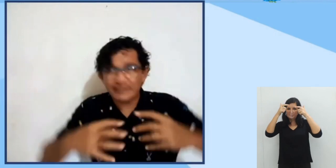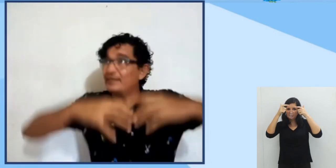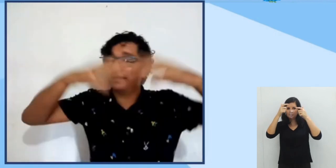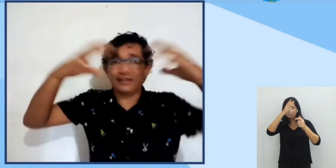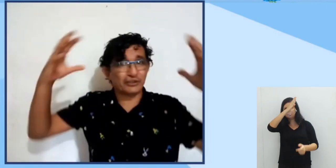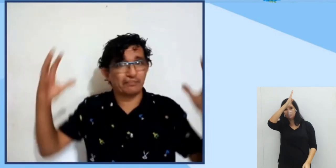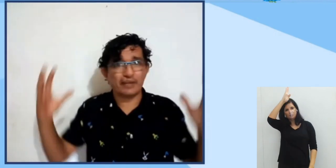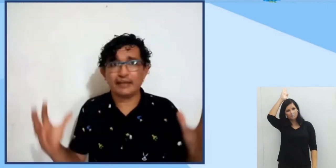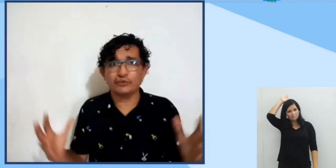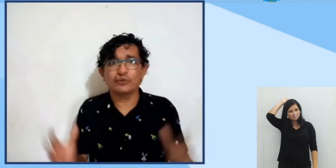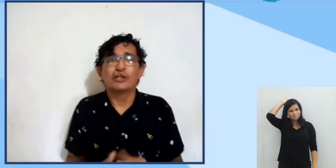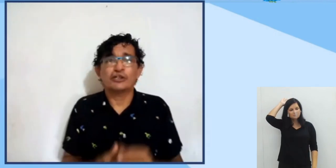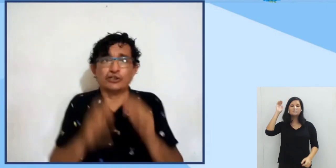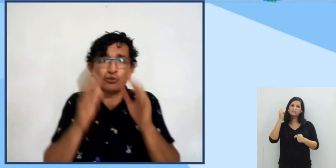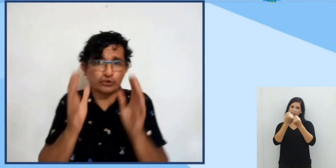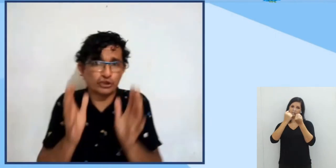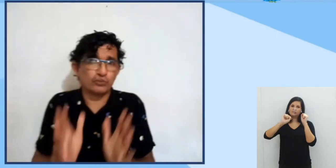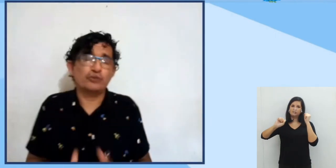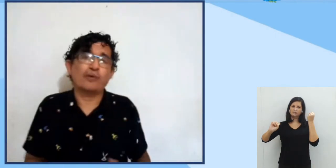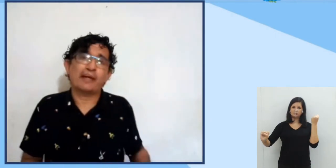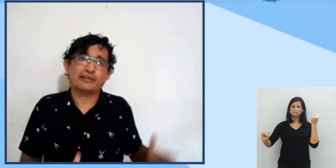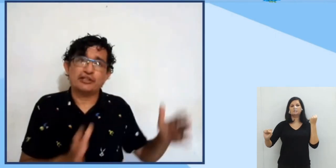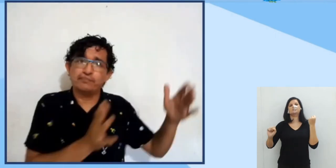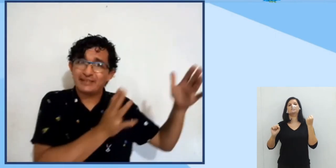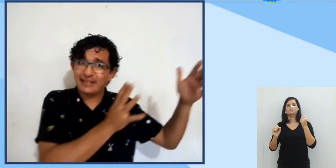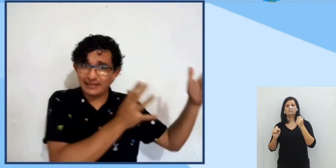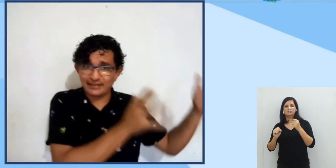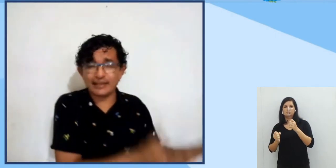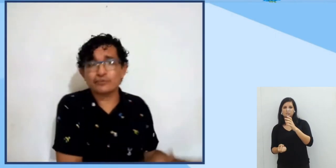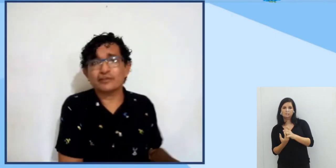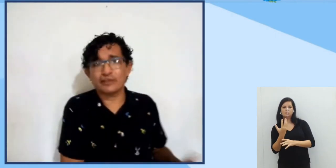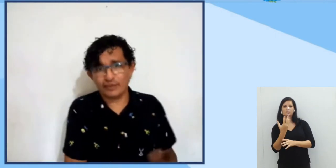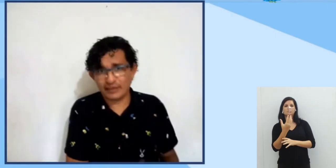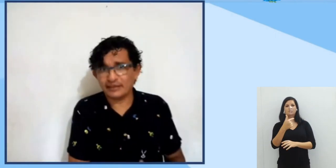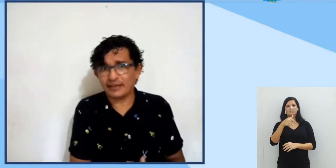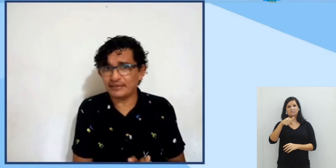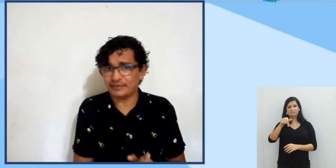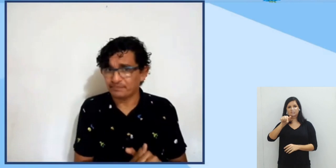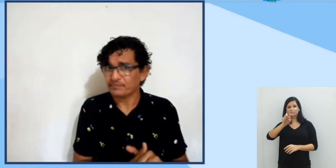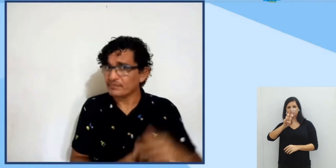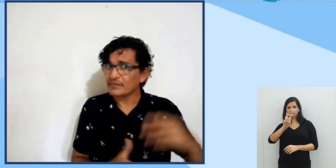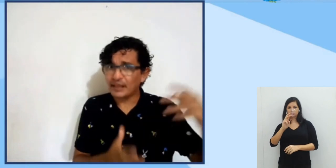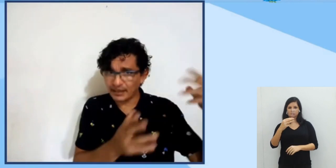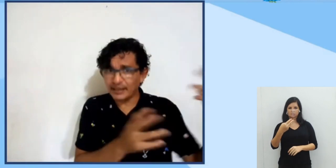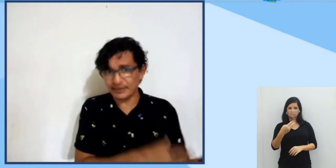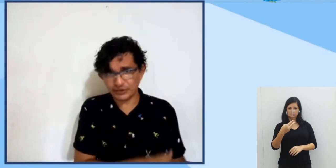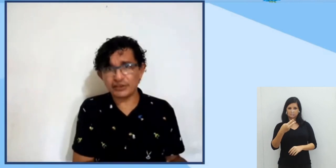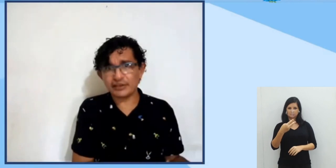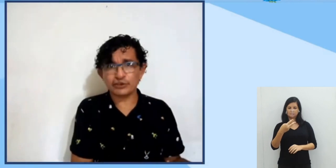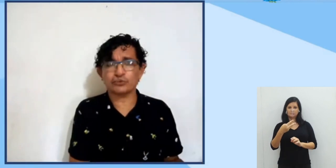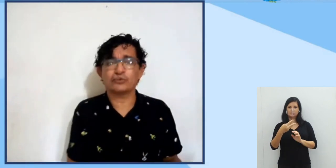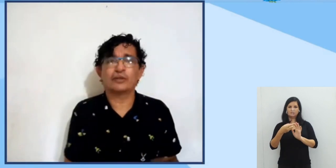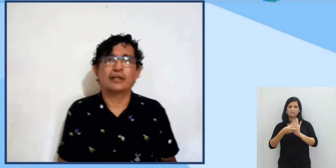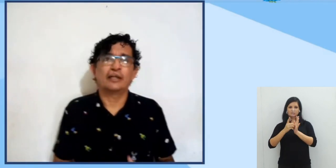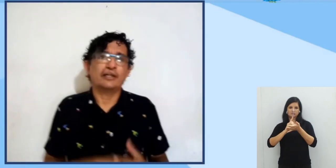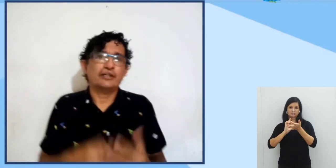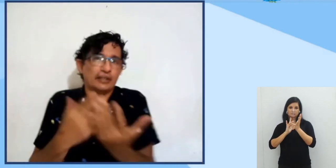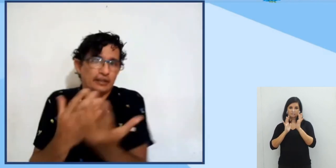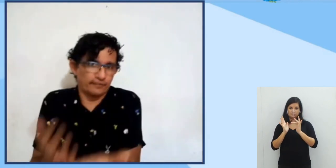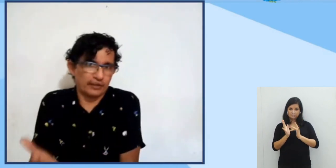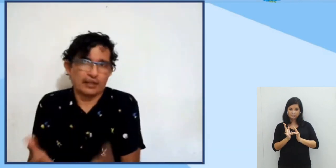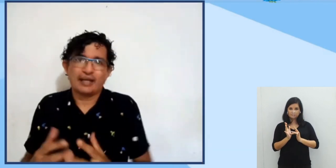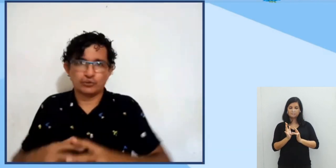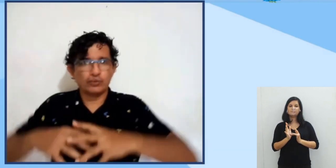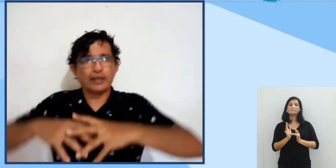Império Romano, esse grande império que se constituiu a partir de 753 a.C.